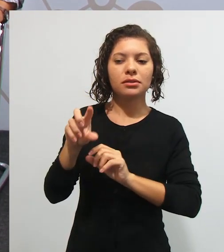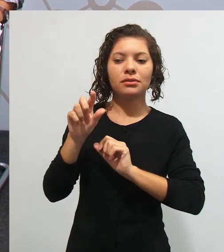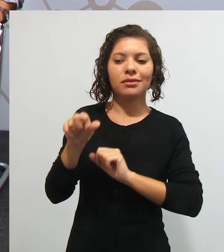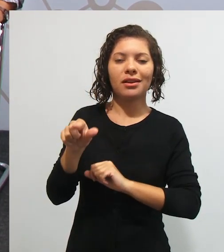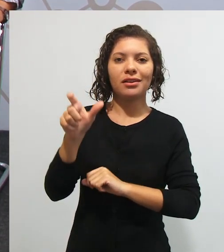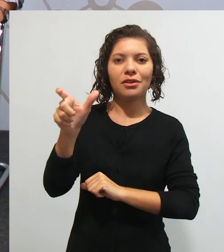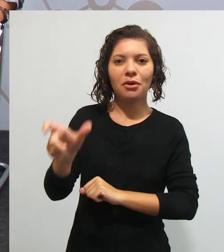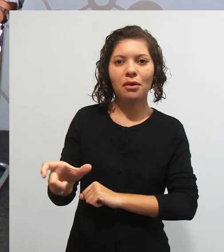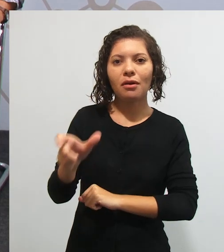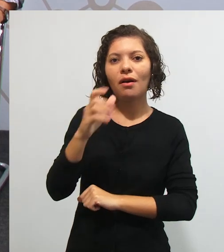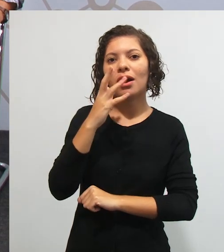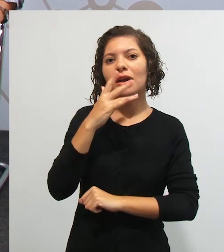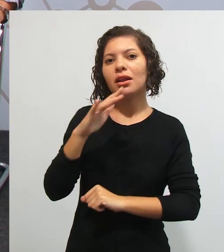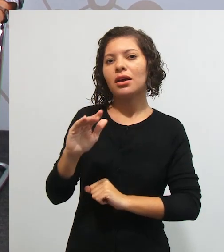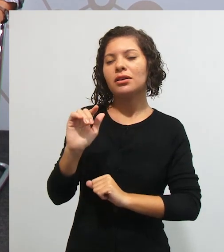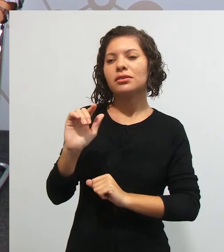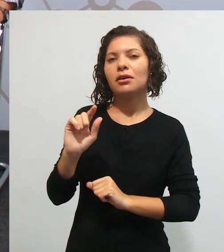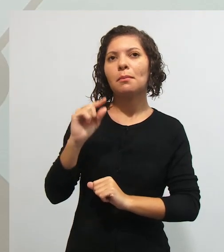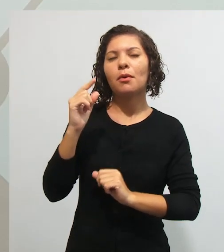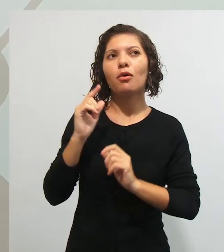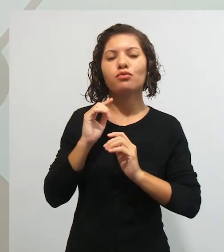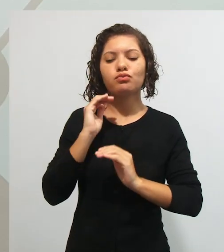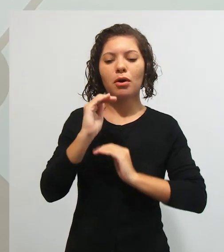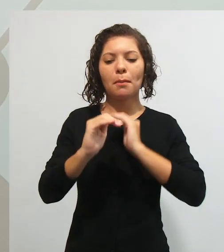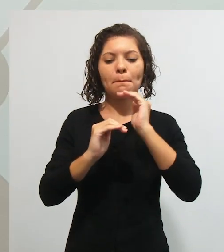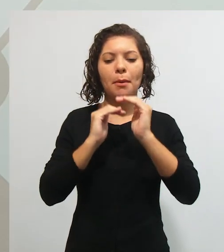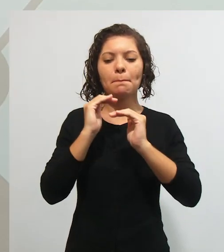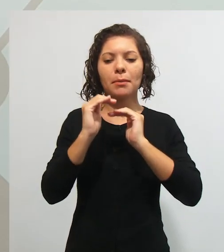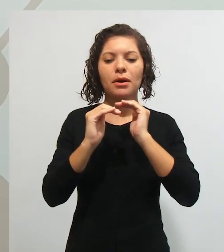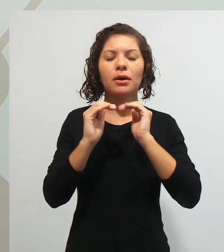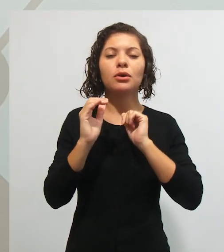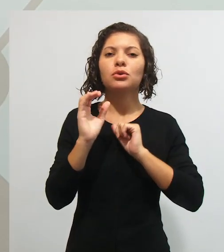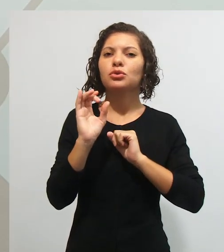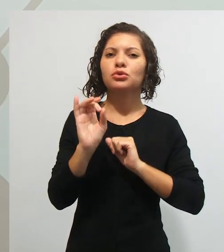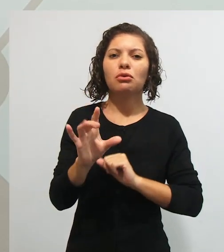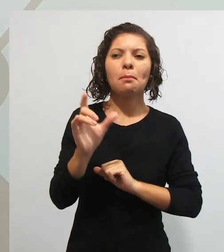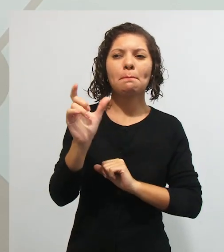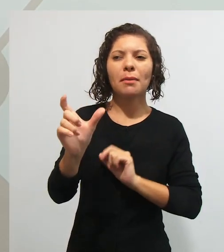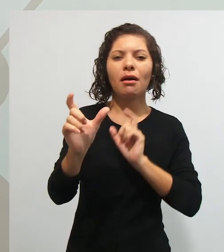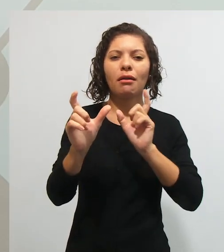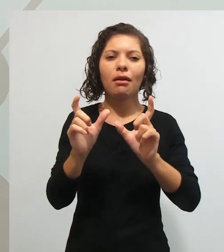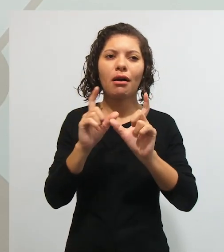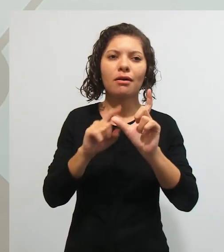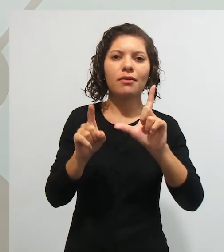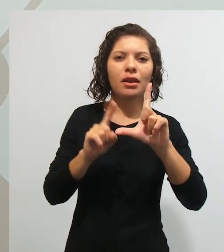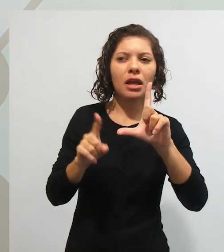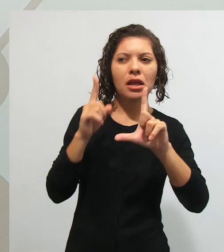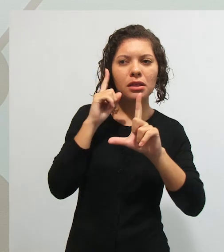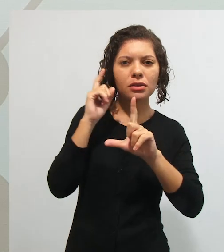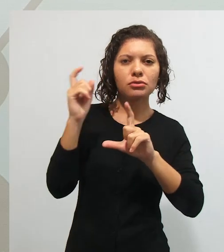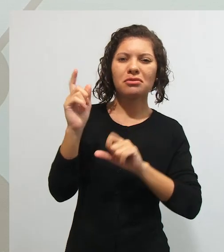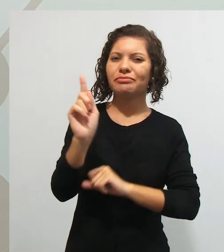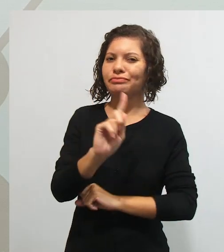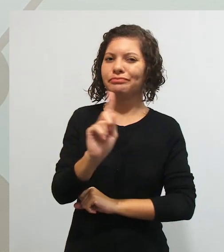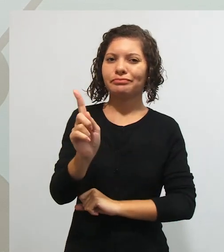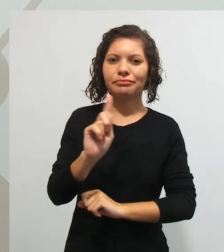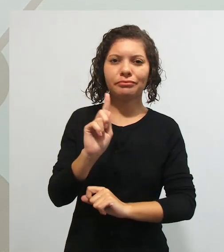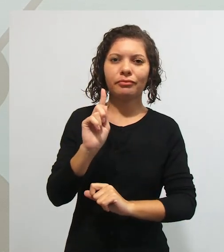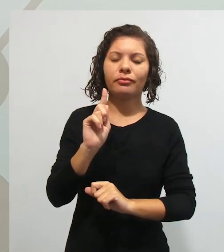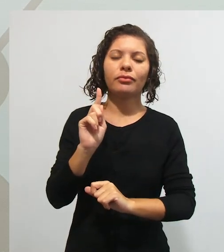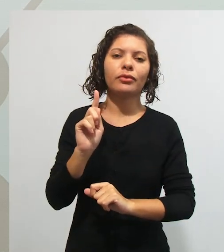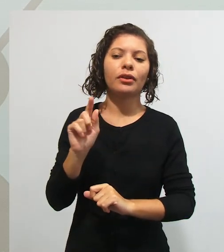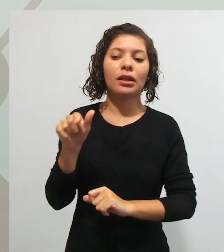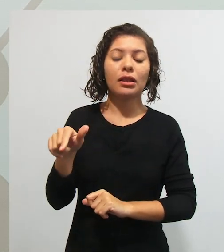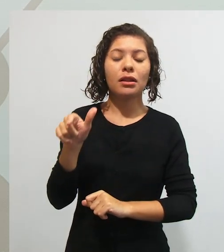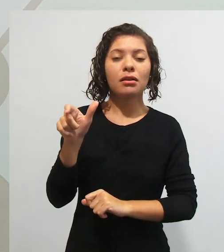fazer com que a criança se desenvolva, não a partir da palavra em si, da letra em si, ou do som dela, ou do nome dela,